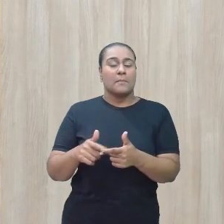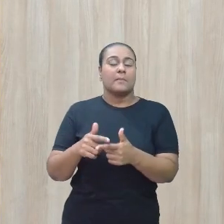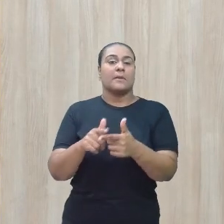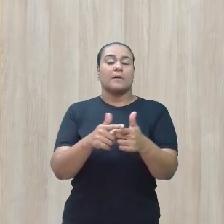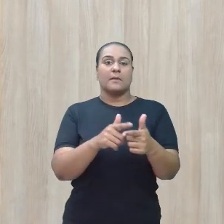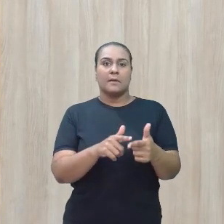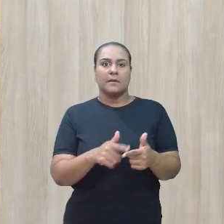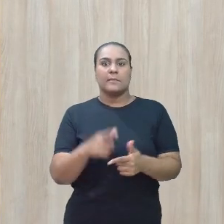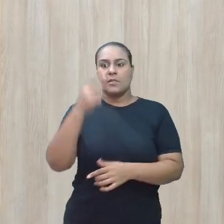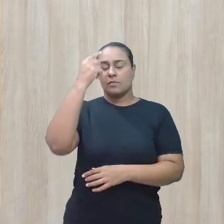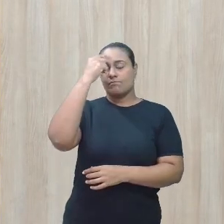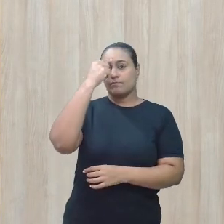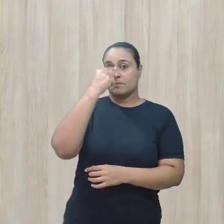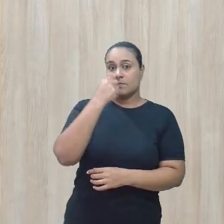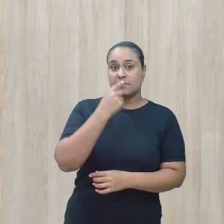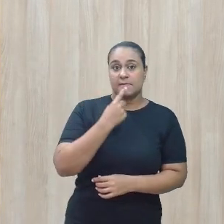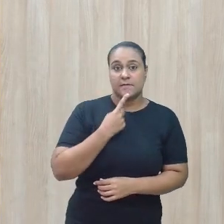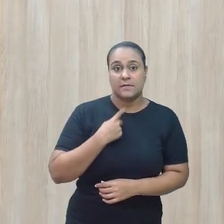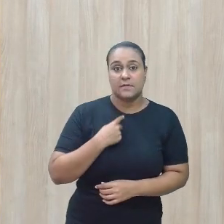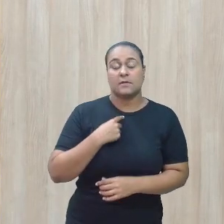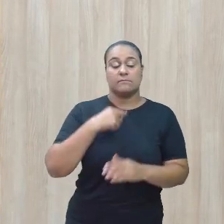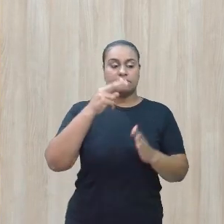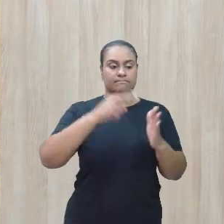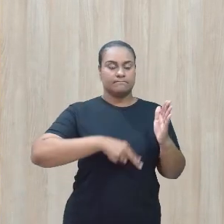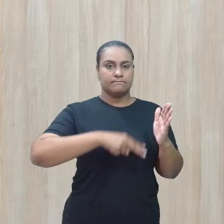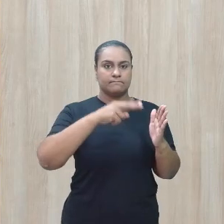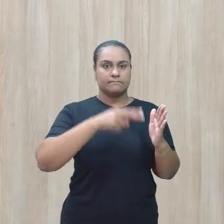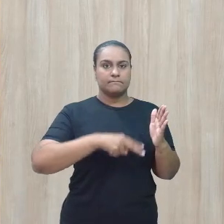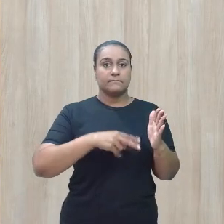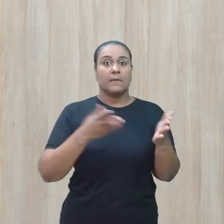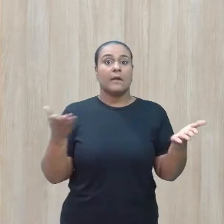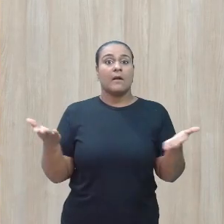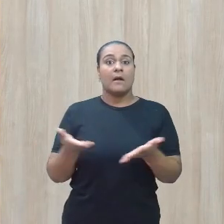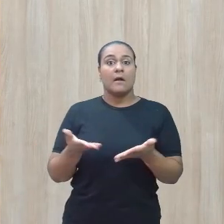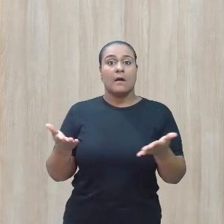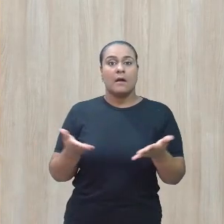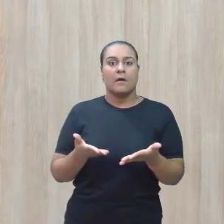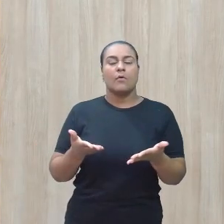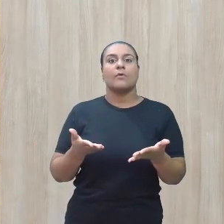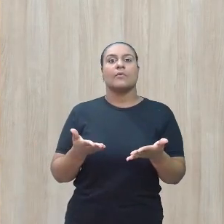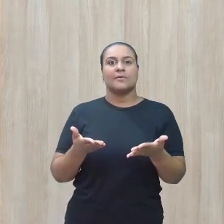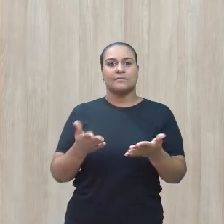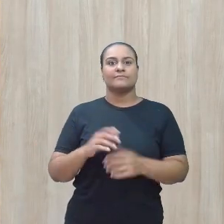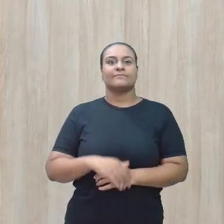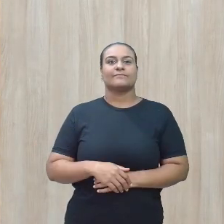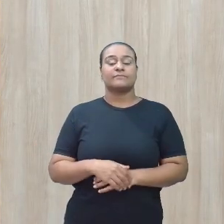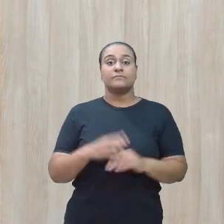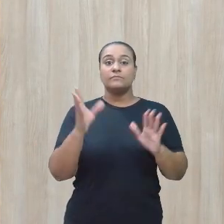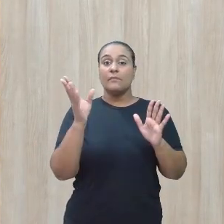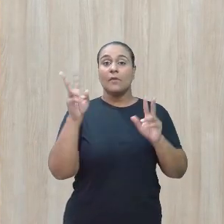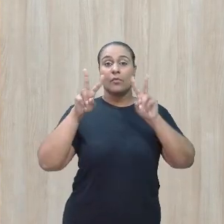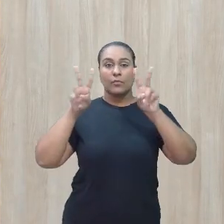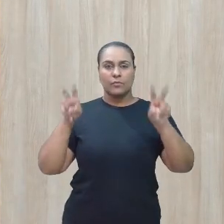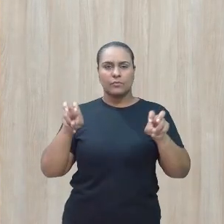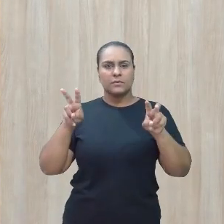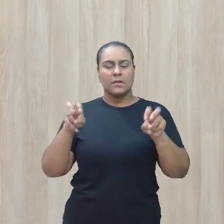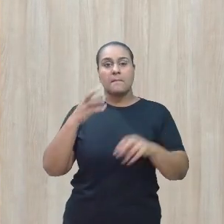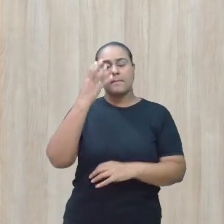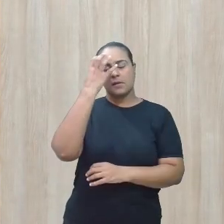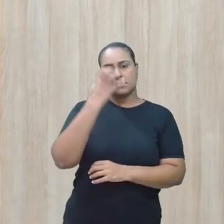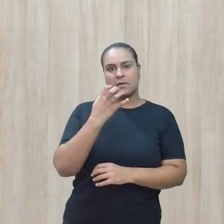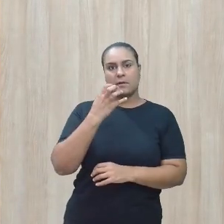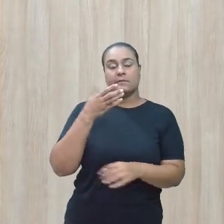sobre o perfil do brasileiro, sobre a leitura. Agora a gente está falando de um assunto mais sério, que é o acesso à água. Então, em